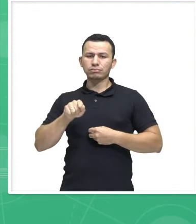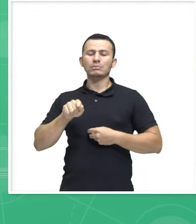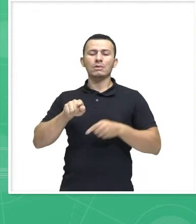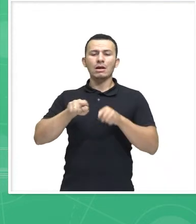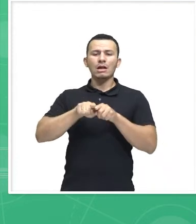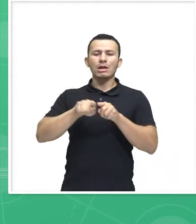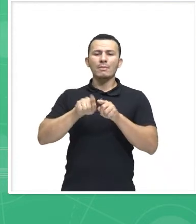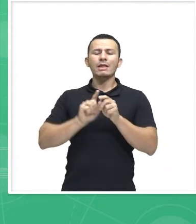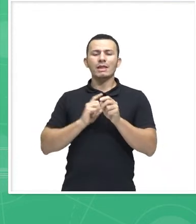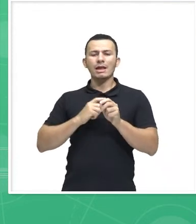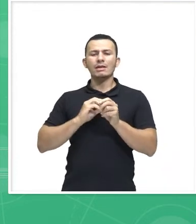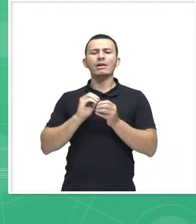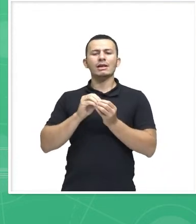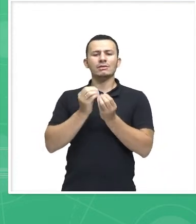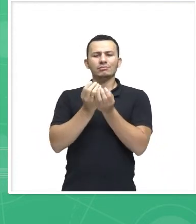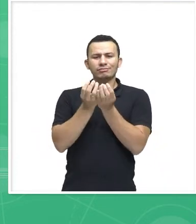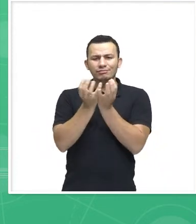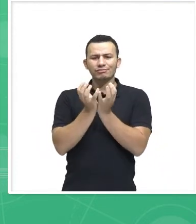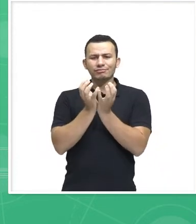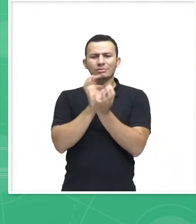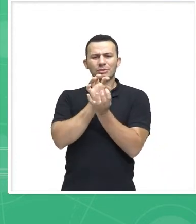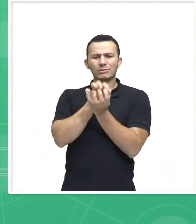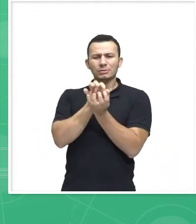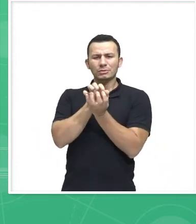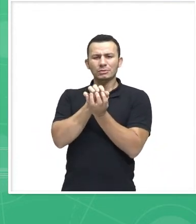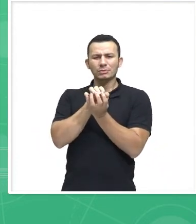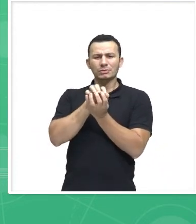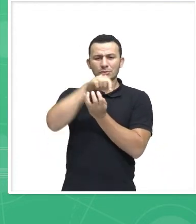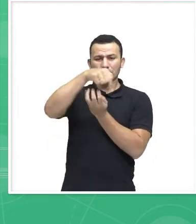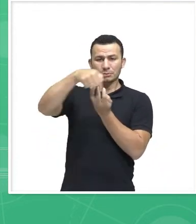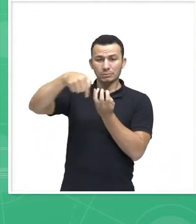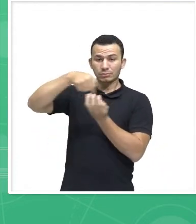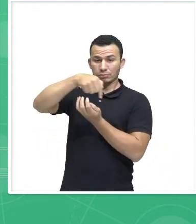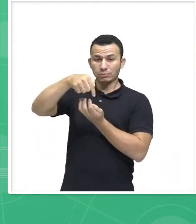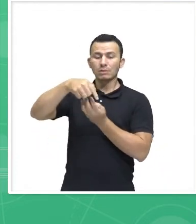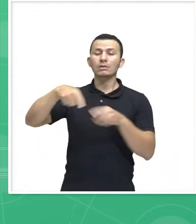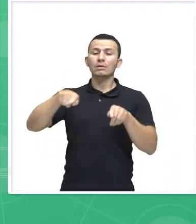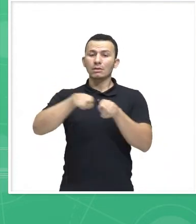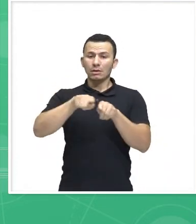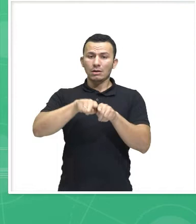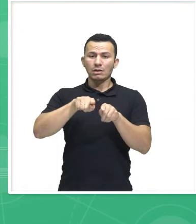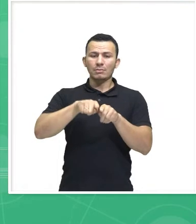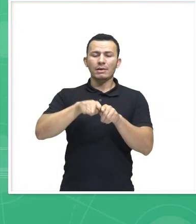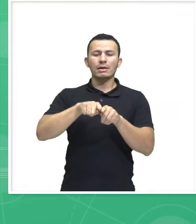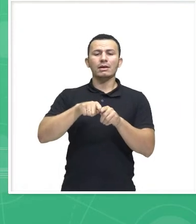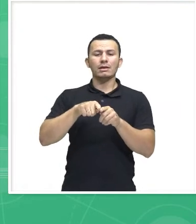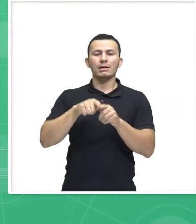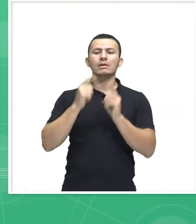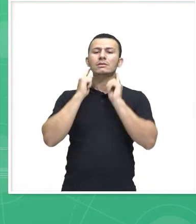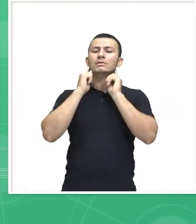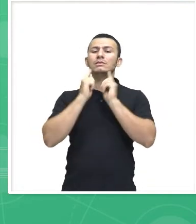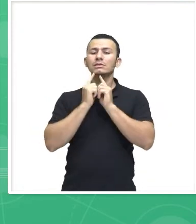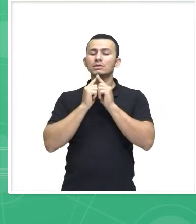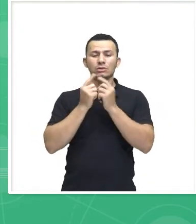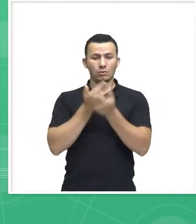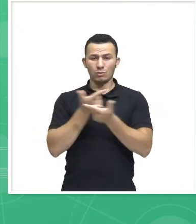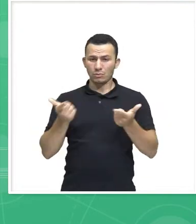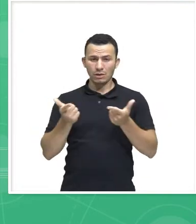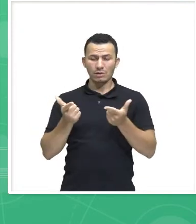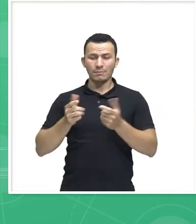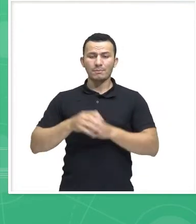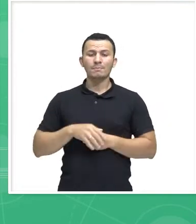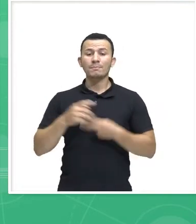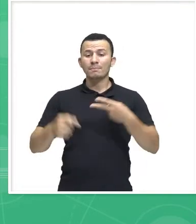e envolvida ali de dente nossa e aí a gente tem algo a ausência de maxila por causa